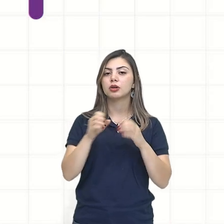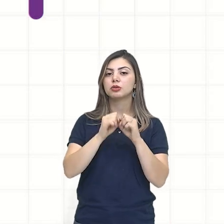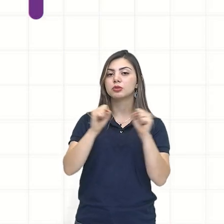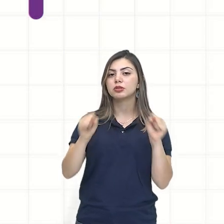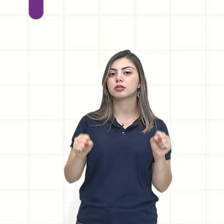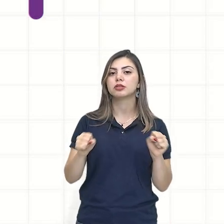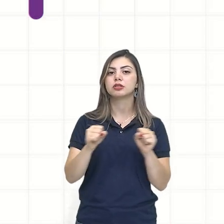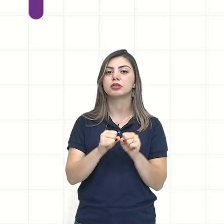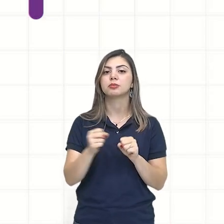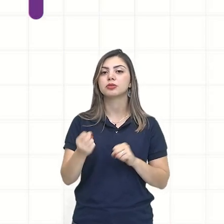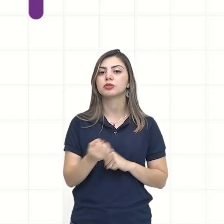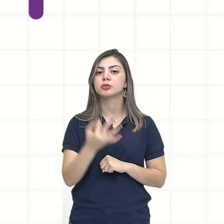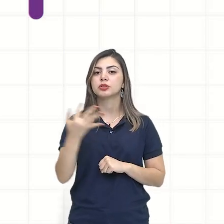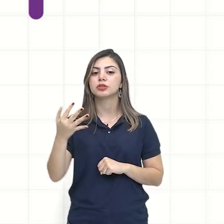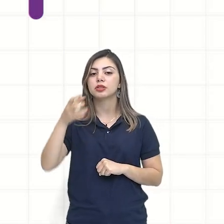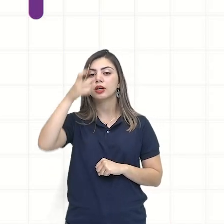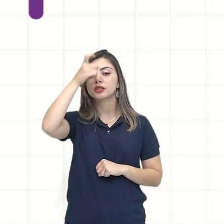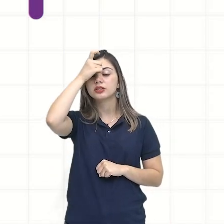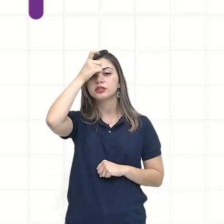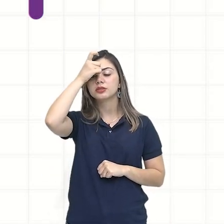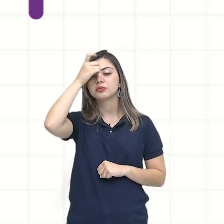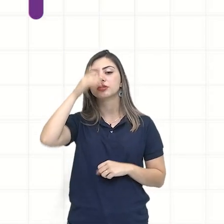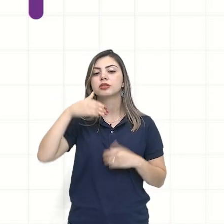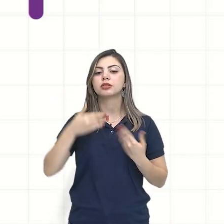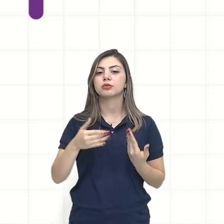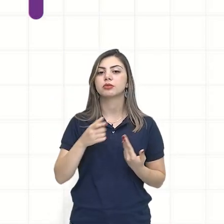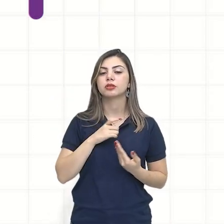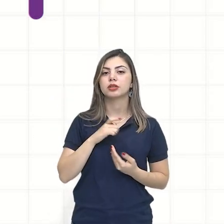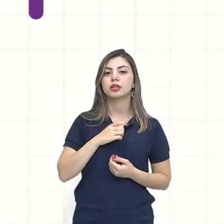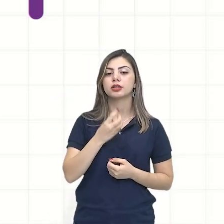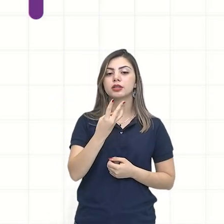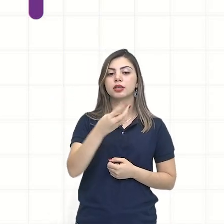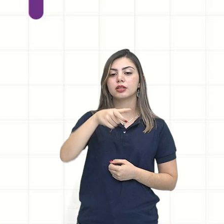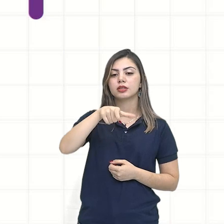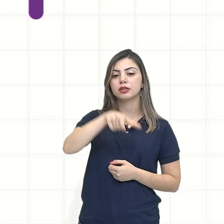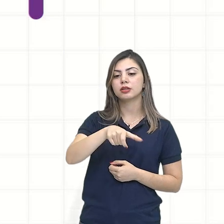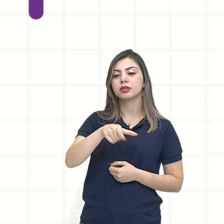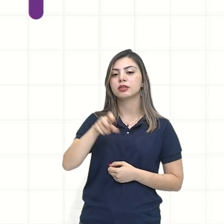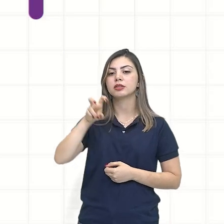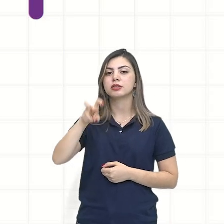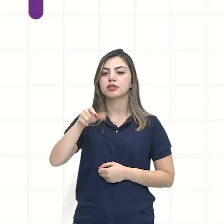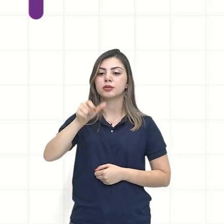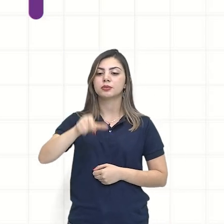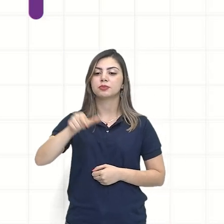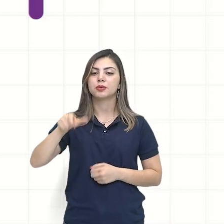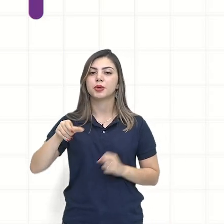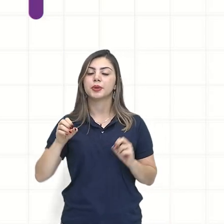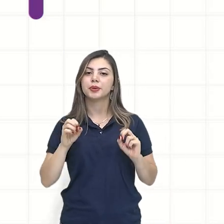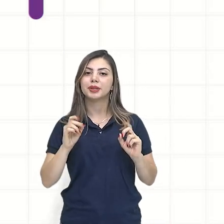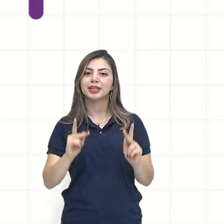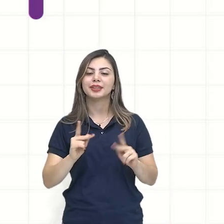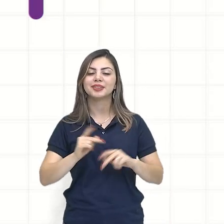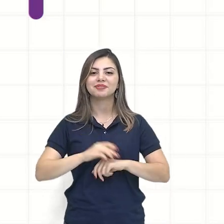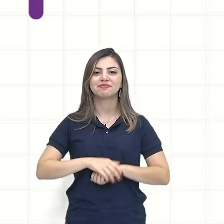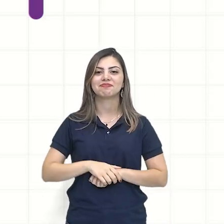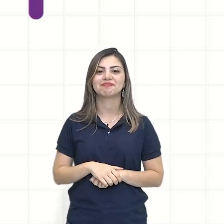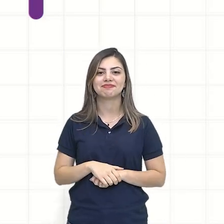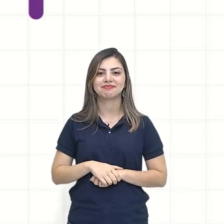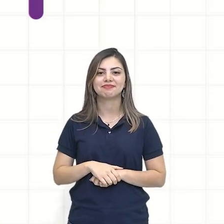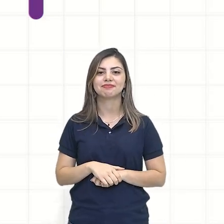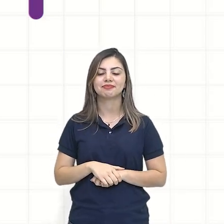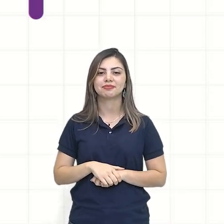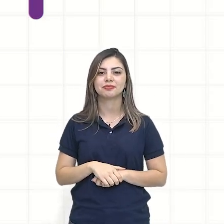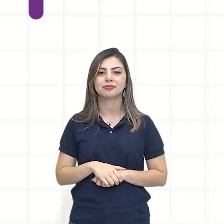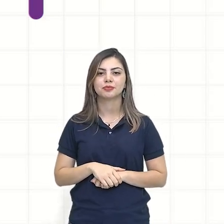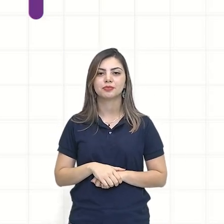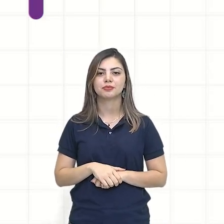numeração egípcio? Seria representado por 3 calcanhares e 5 bastões. Ok?